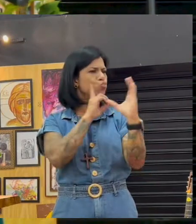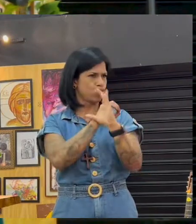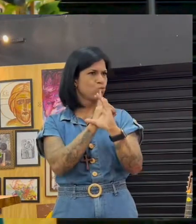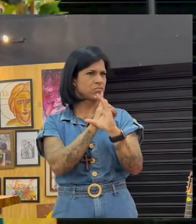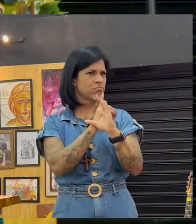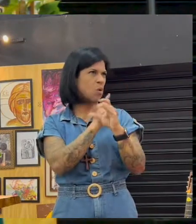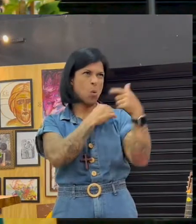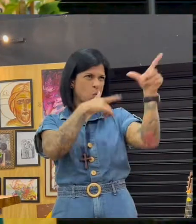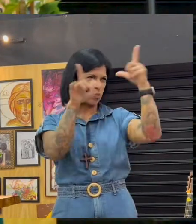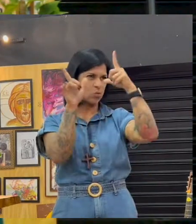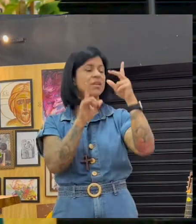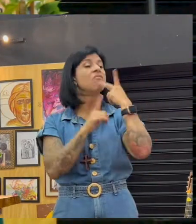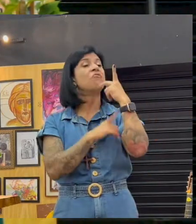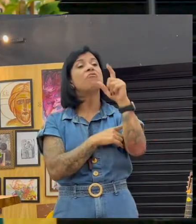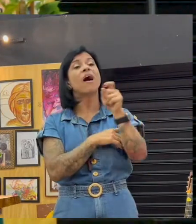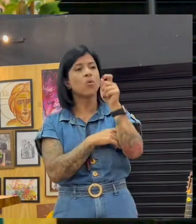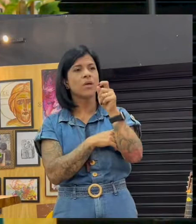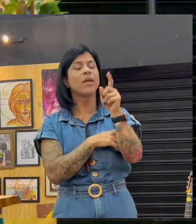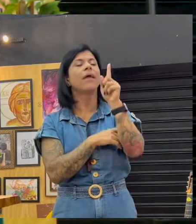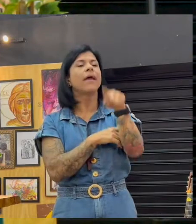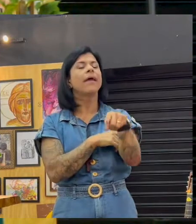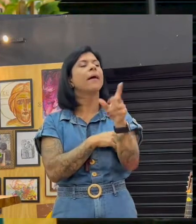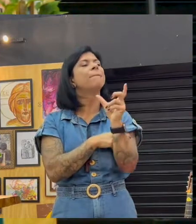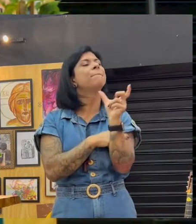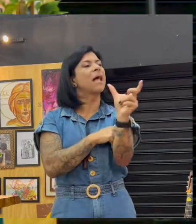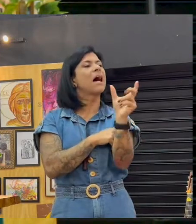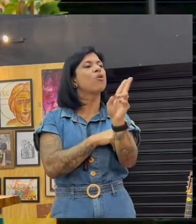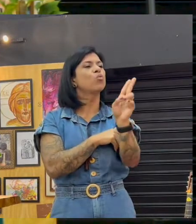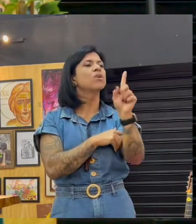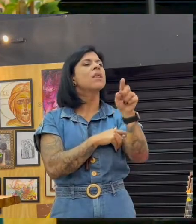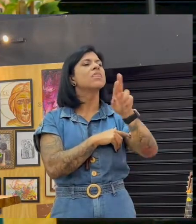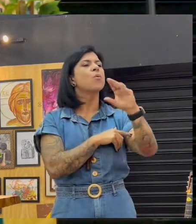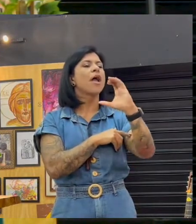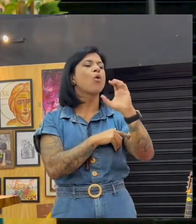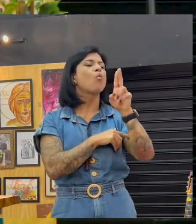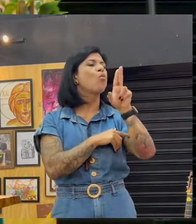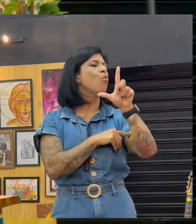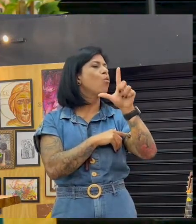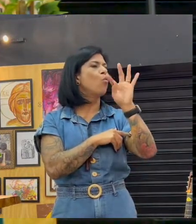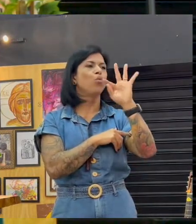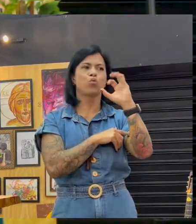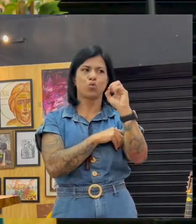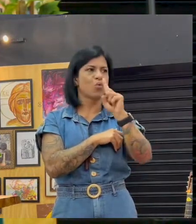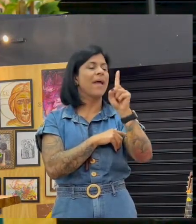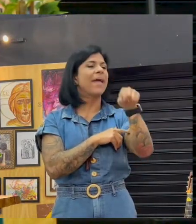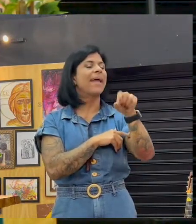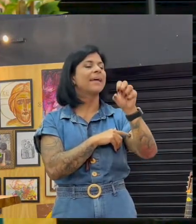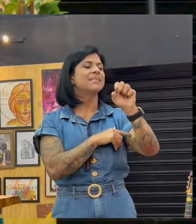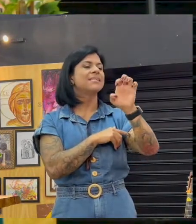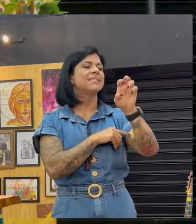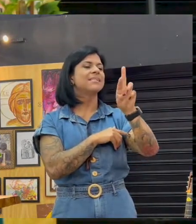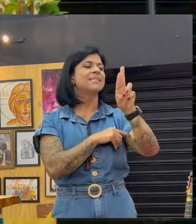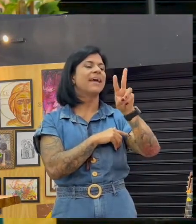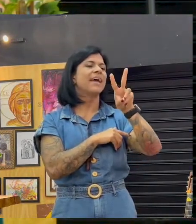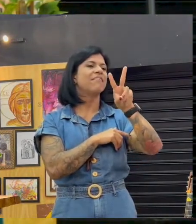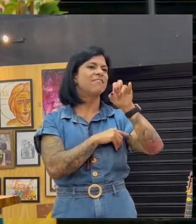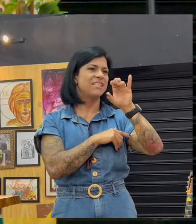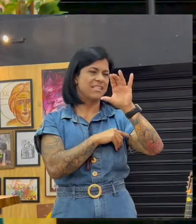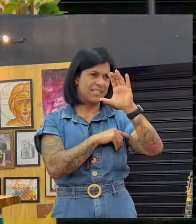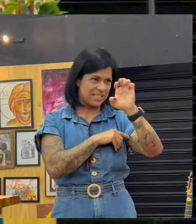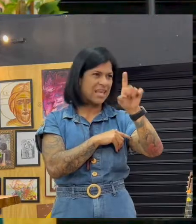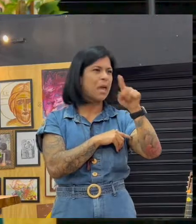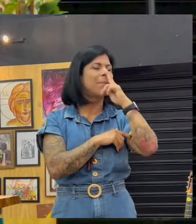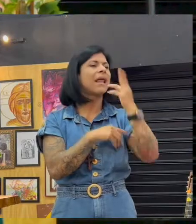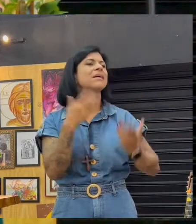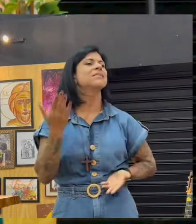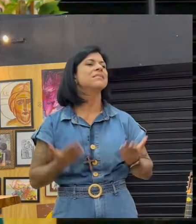se vocês já perceberam, assim, ah, service, lá hoje, tem gente até que fala, né, service, aí um povo traz para o Brasil também, mas assim,